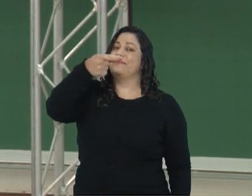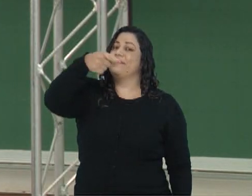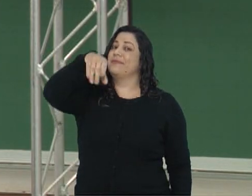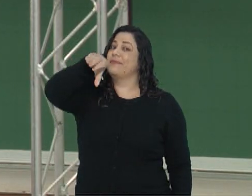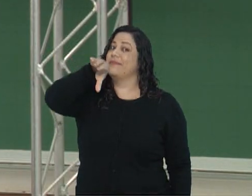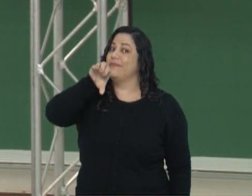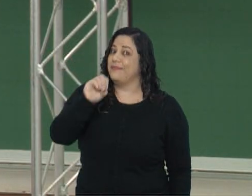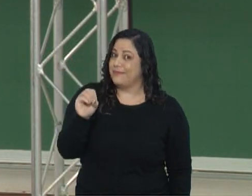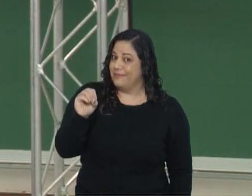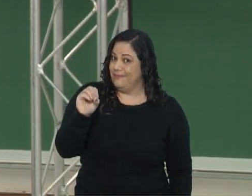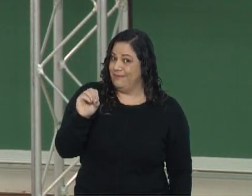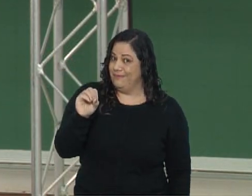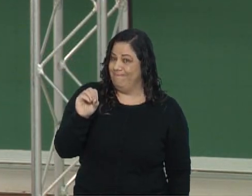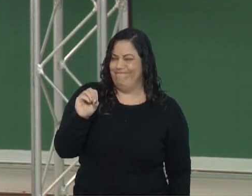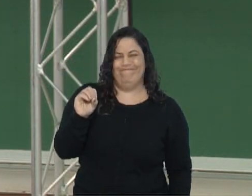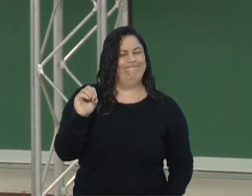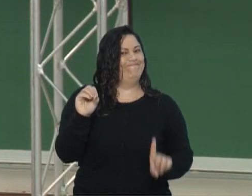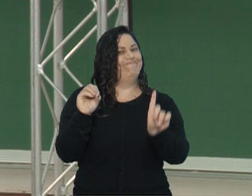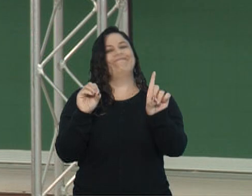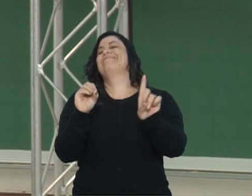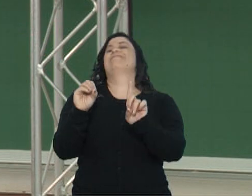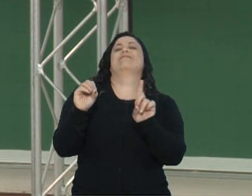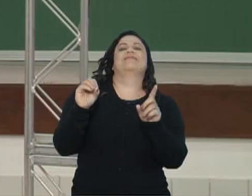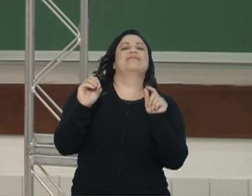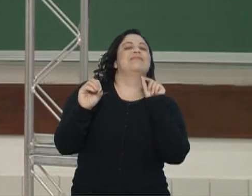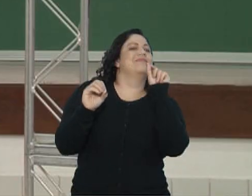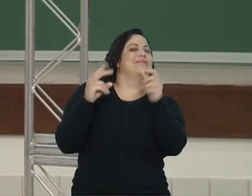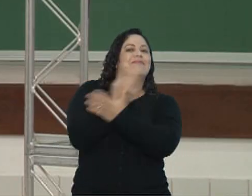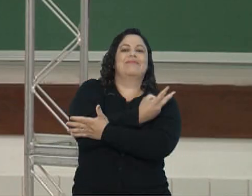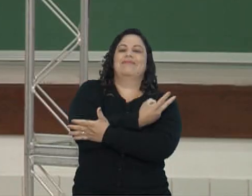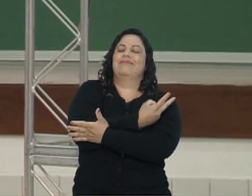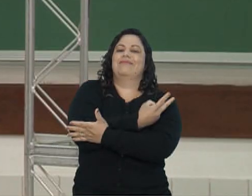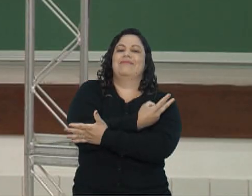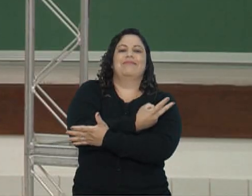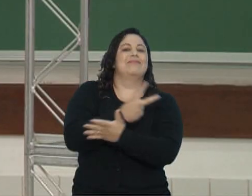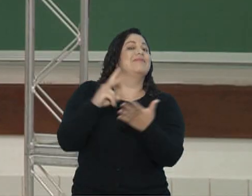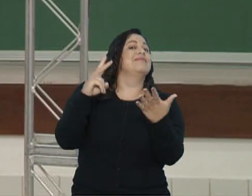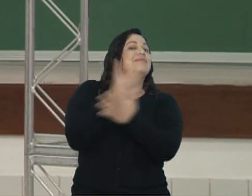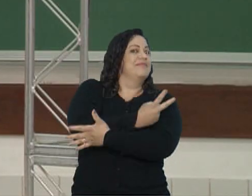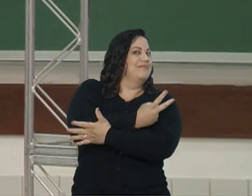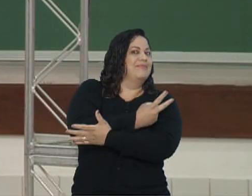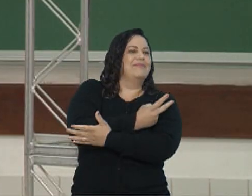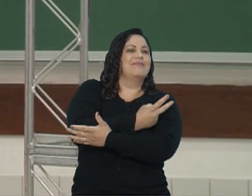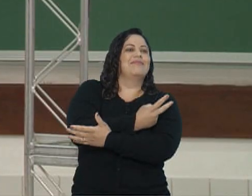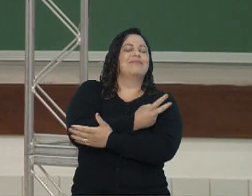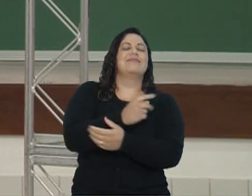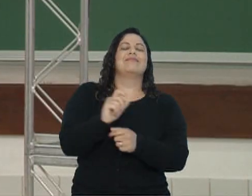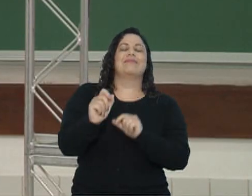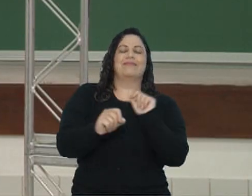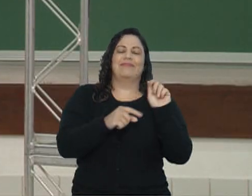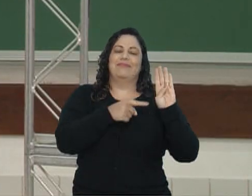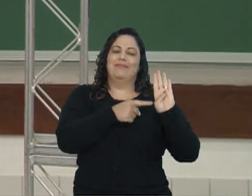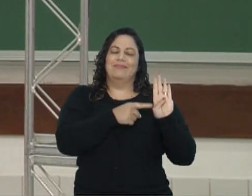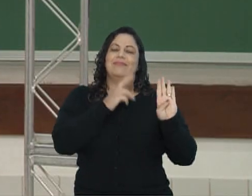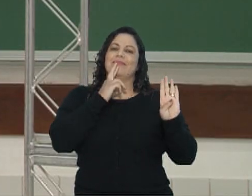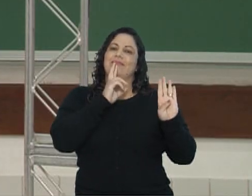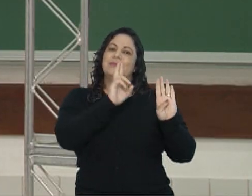ele acaba, né, tornando a afirmação, obviamente, errada. Né? A questão está